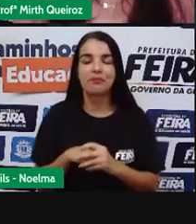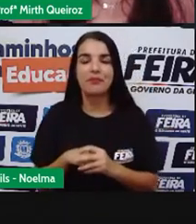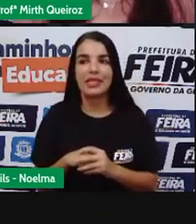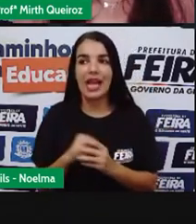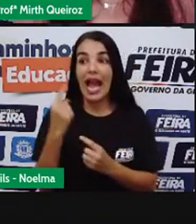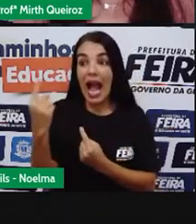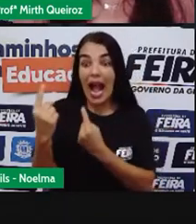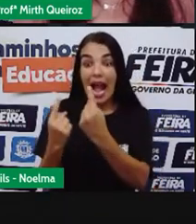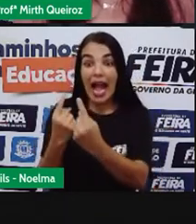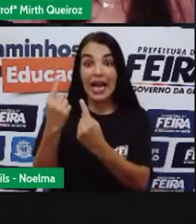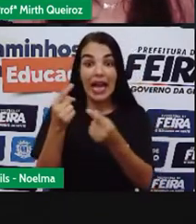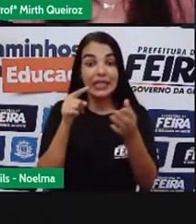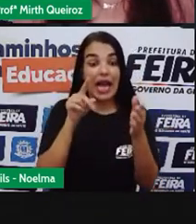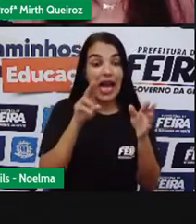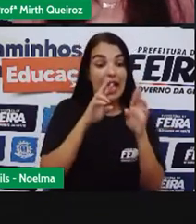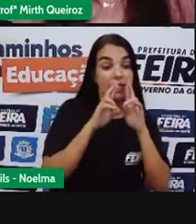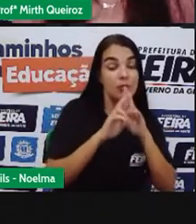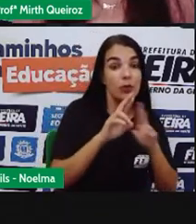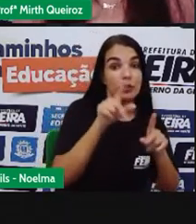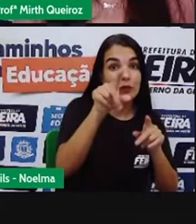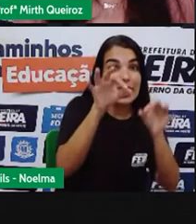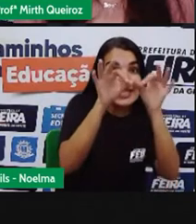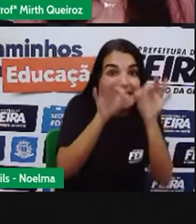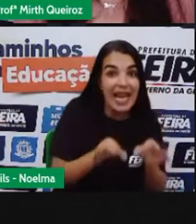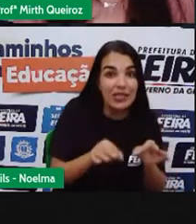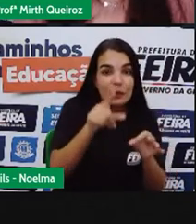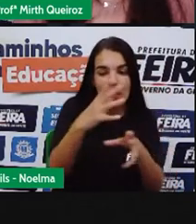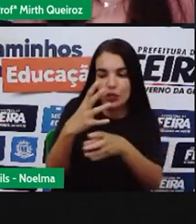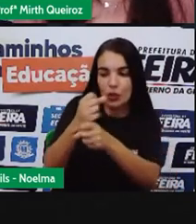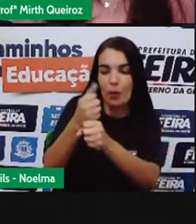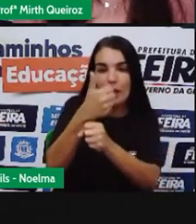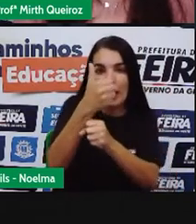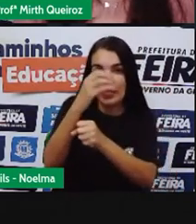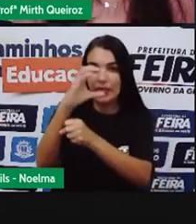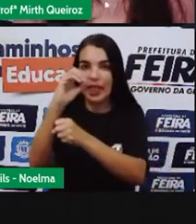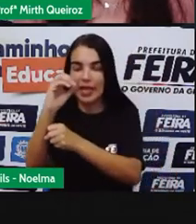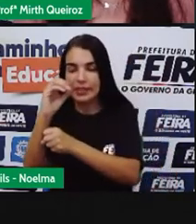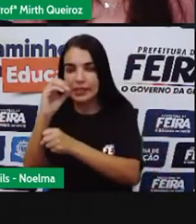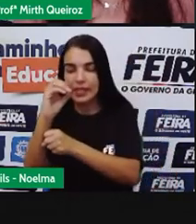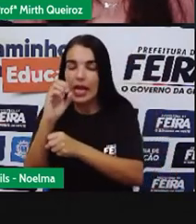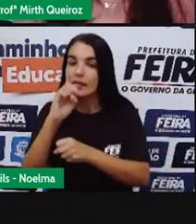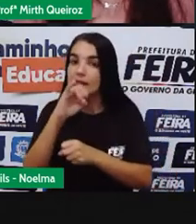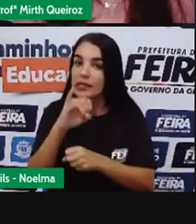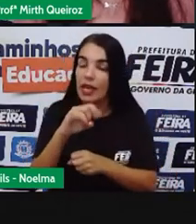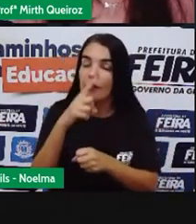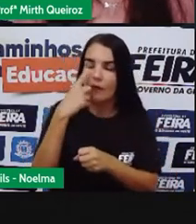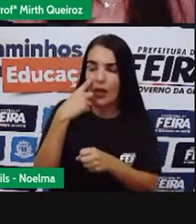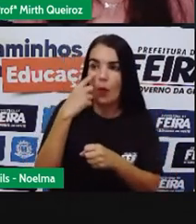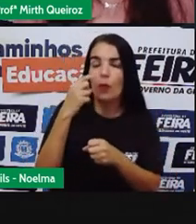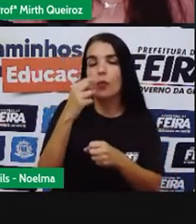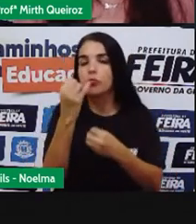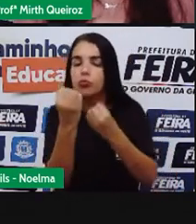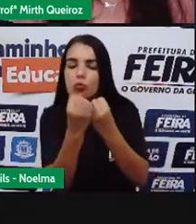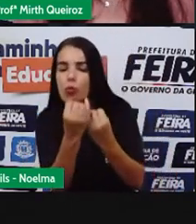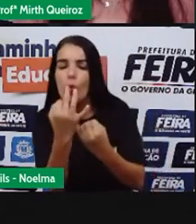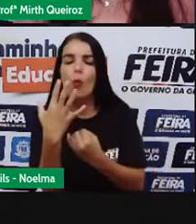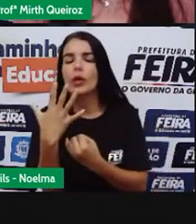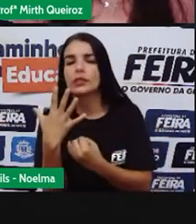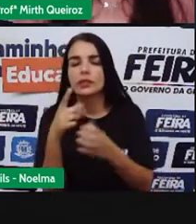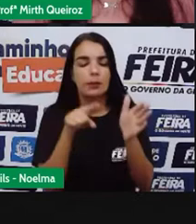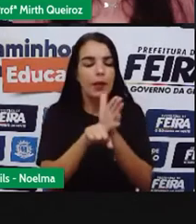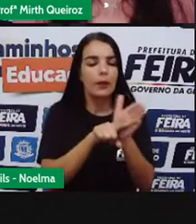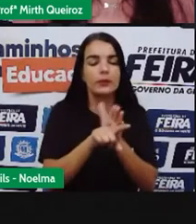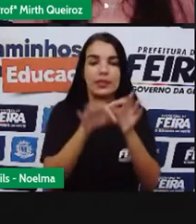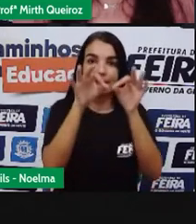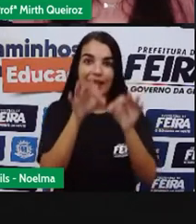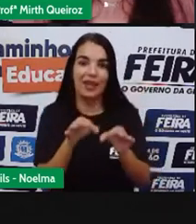que você acertar, você marcará 10 pontos. No final, você deverá somar aí a quantidade de pontos que você acertou. Ao